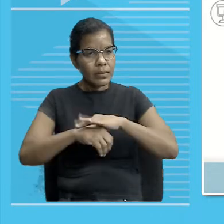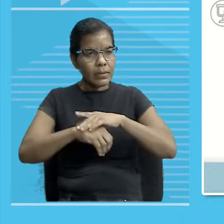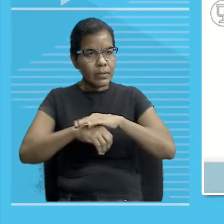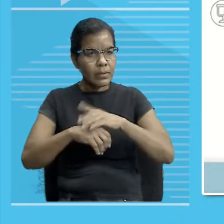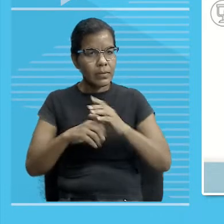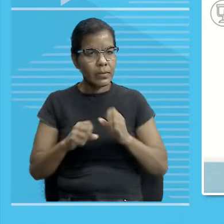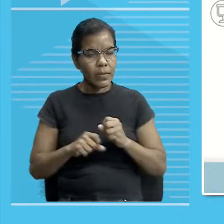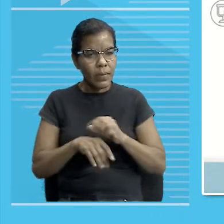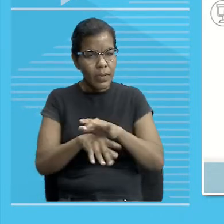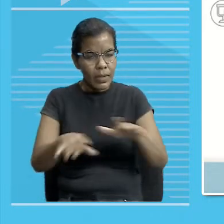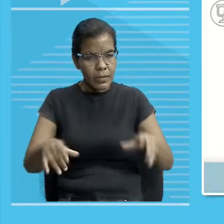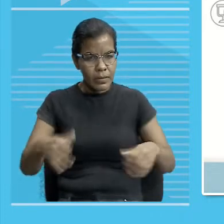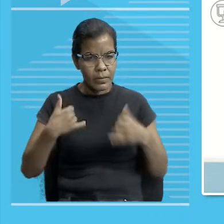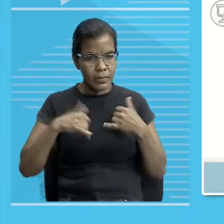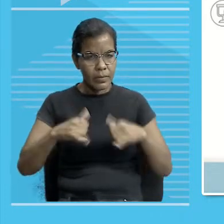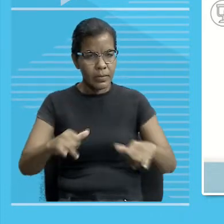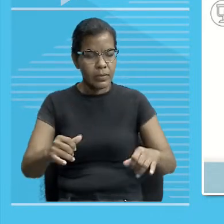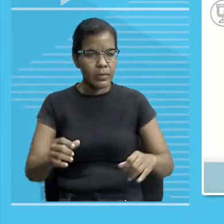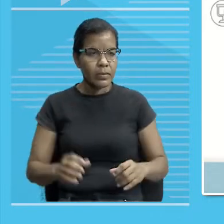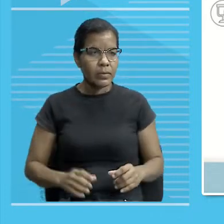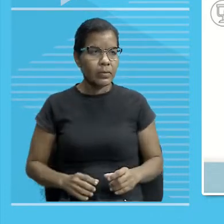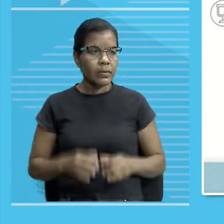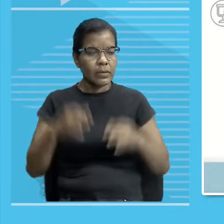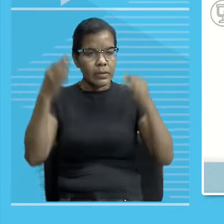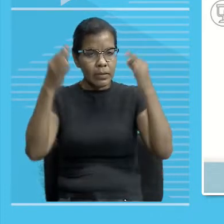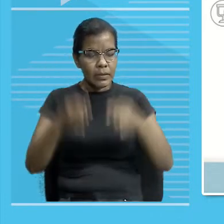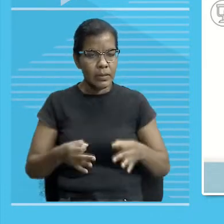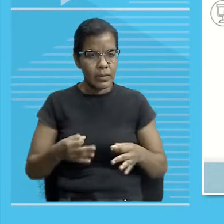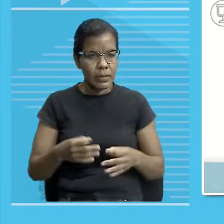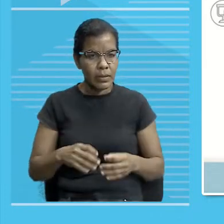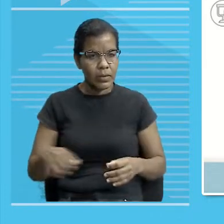pessoas. Esse é o grande detalhe.